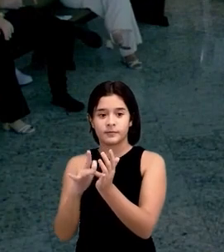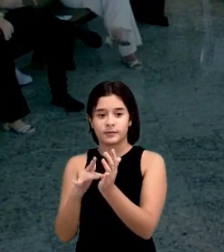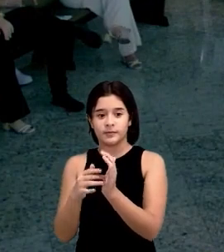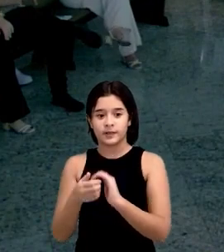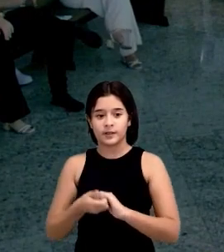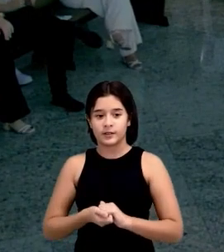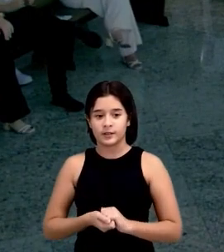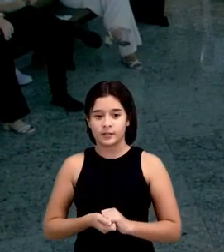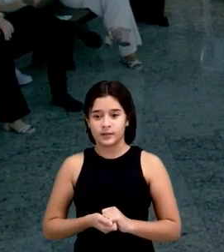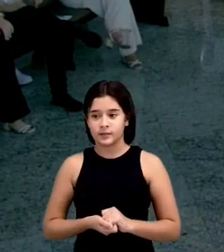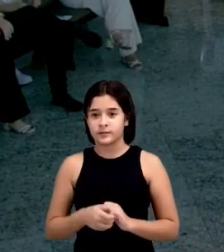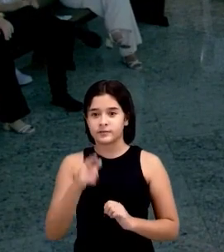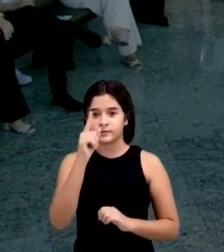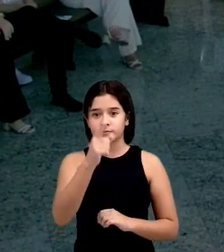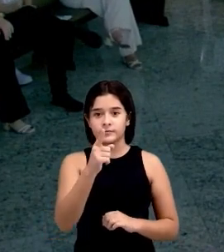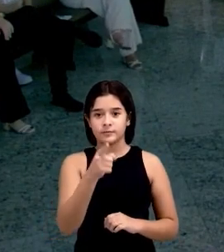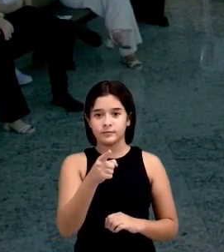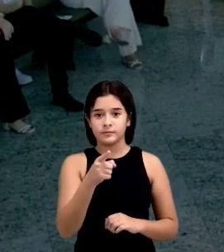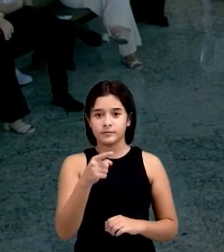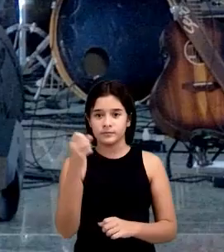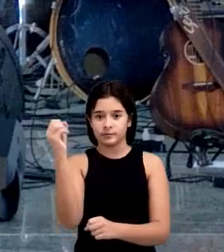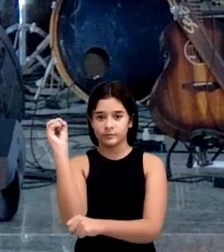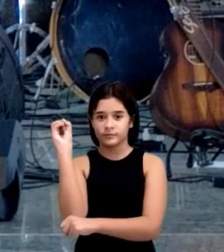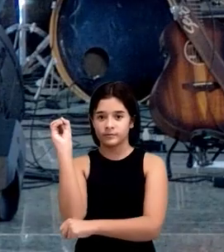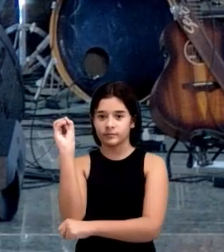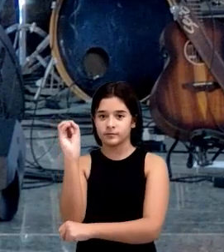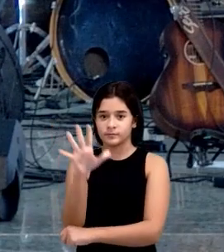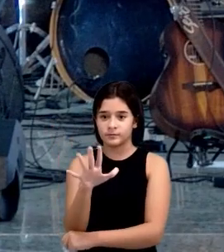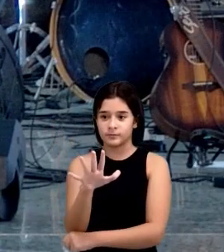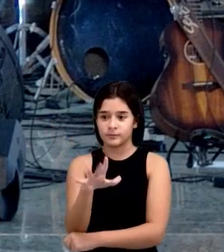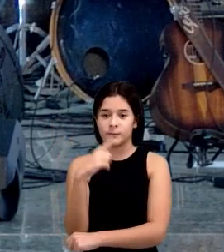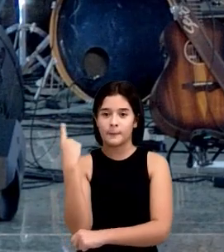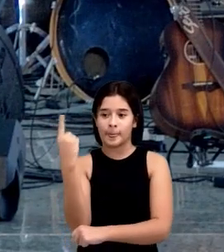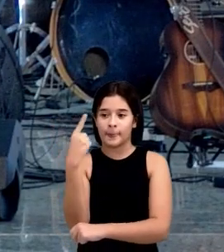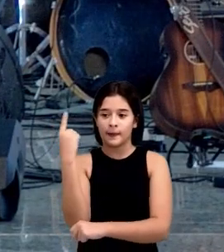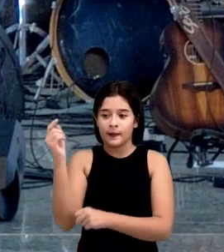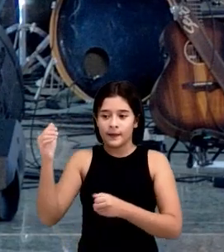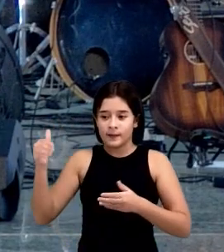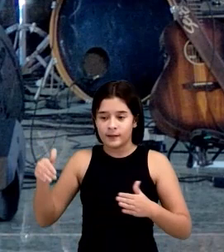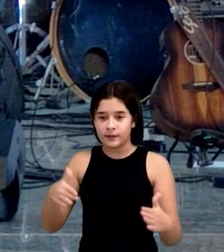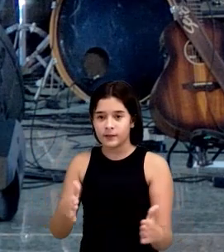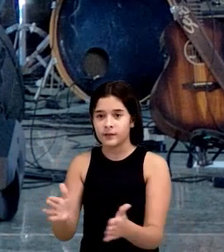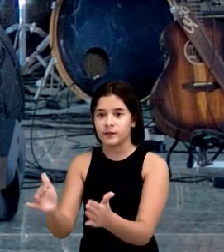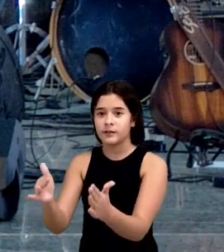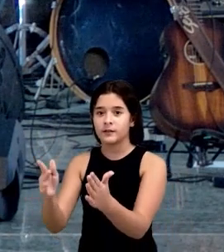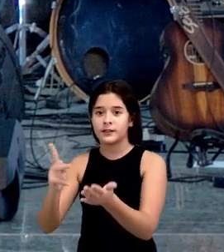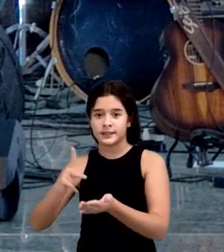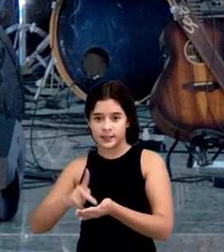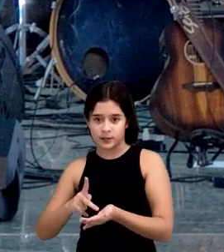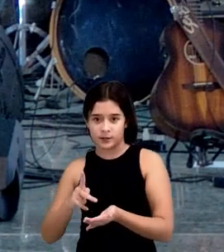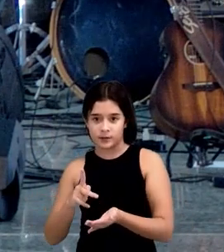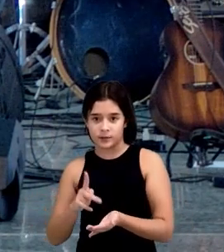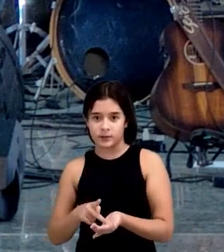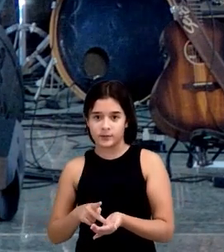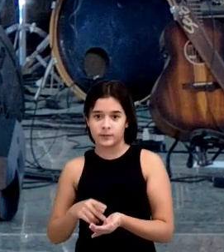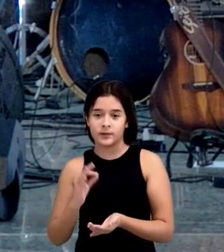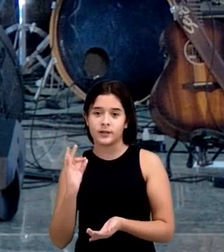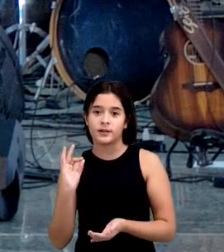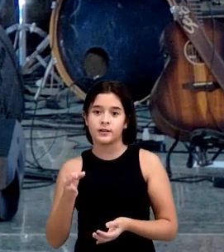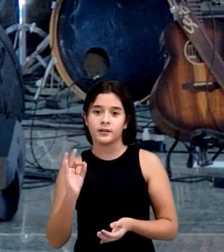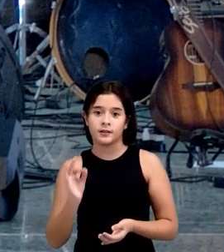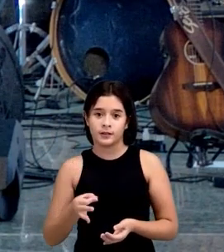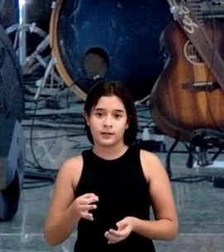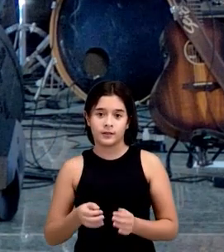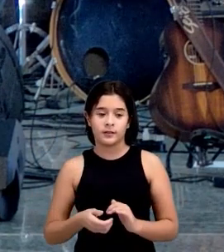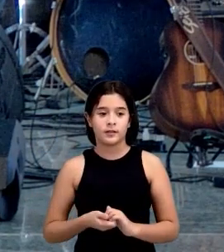correto. Não apague essa luz. Não apague essa luz. E aí ele vai dizer, assim brilhe a